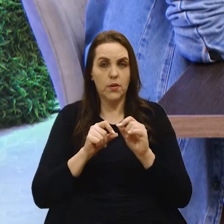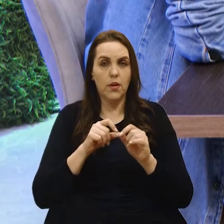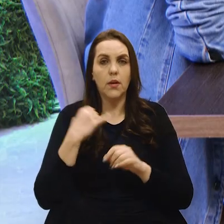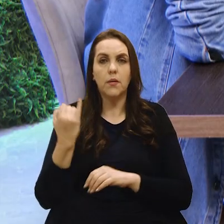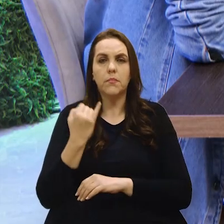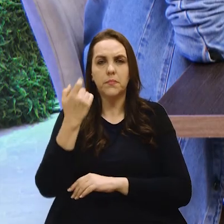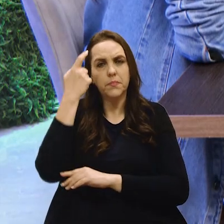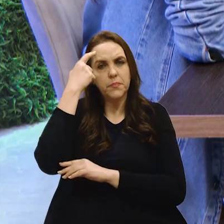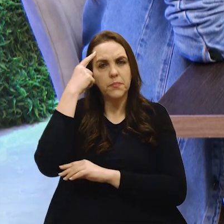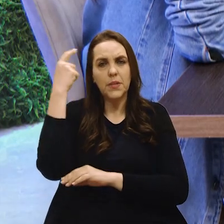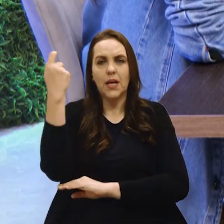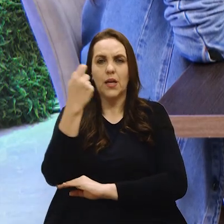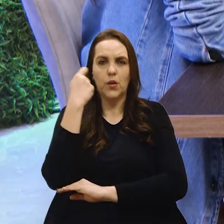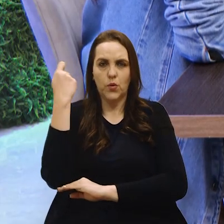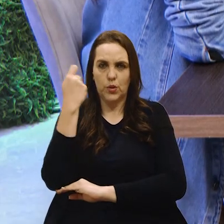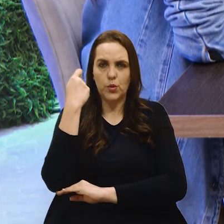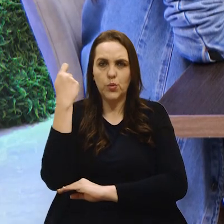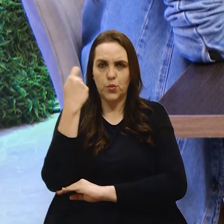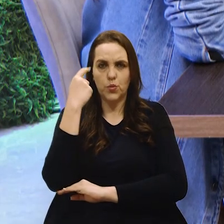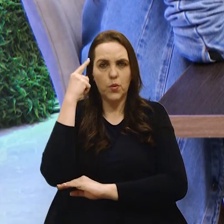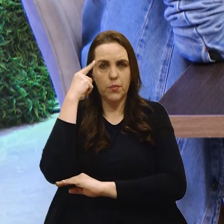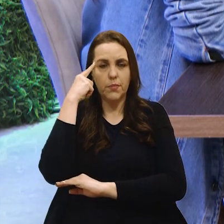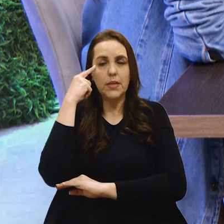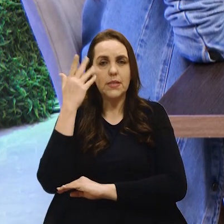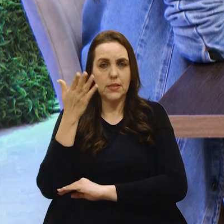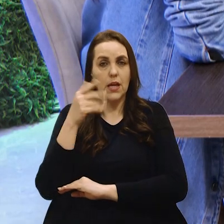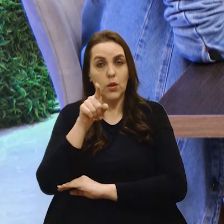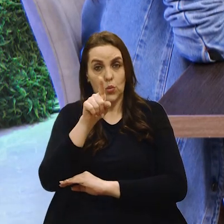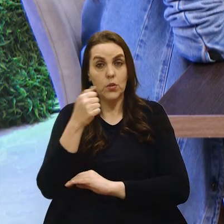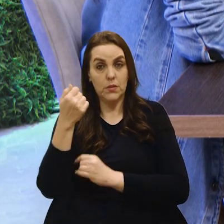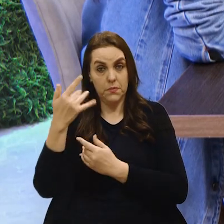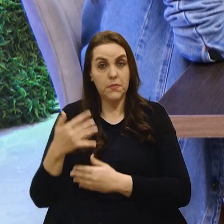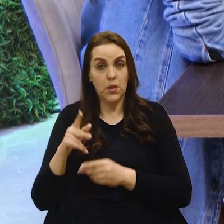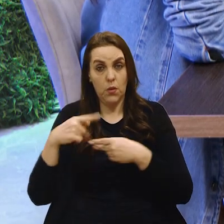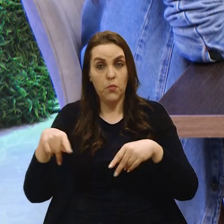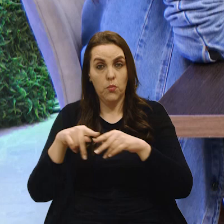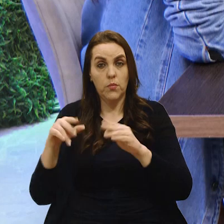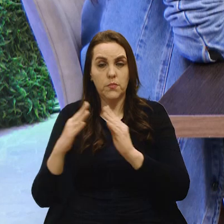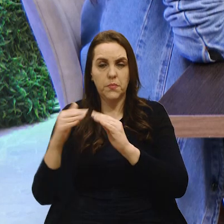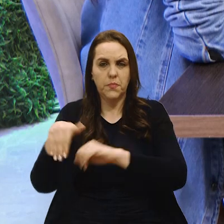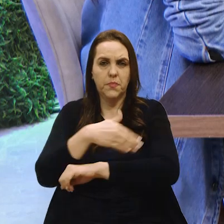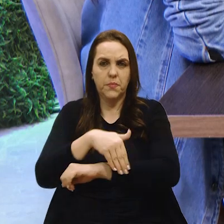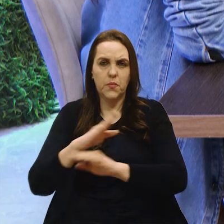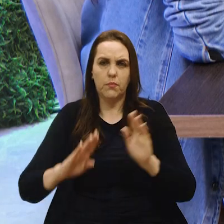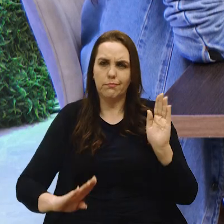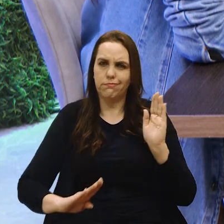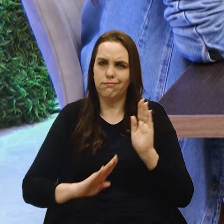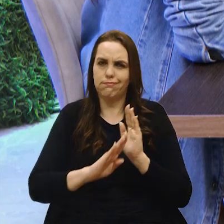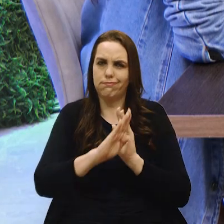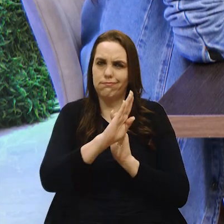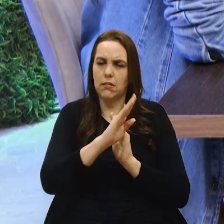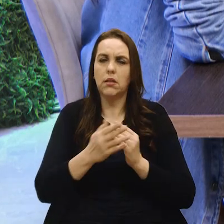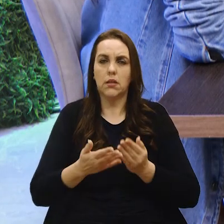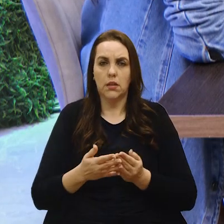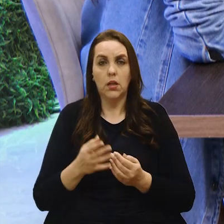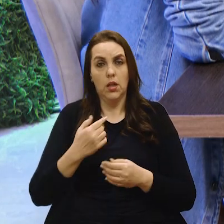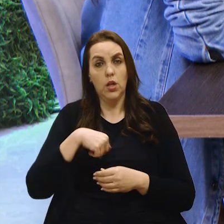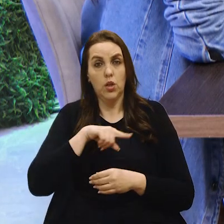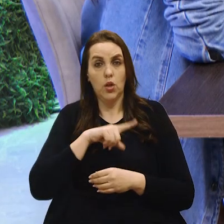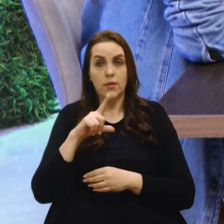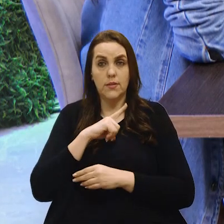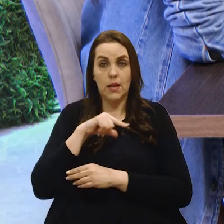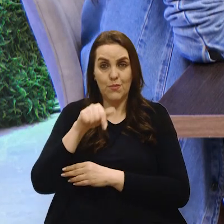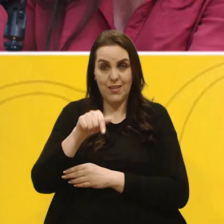no nosso Rio Grande do Sul, né? Pensando na crescente que tu trouxeste da população em situação de rua. E hoje